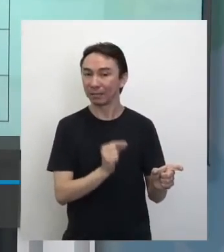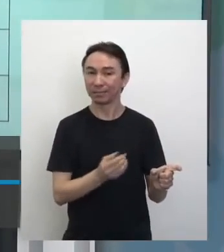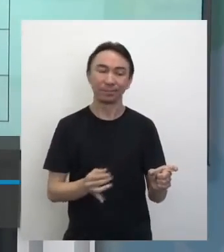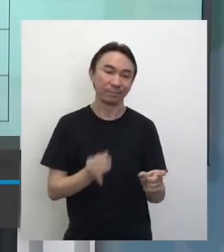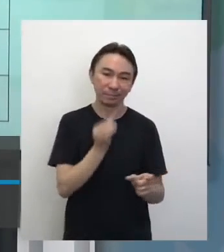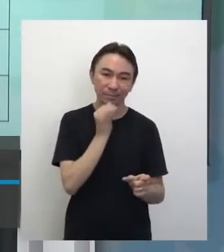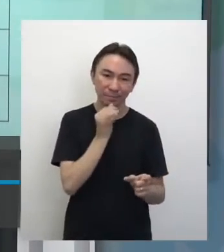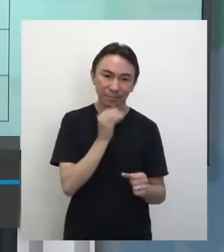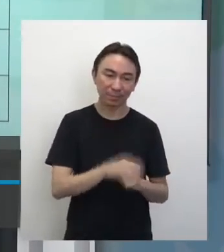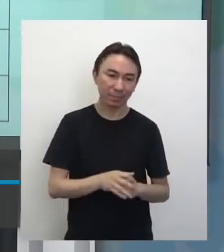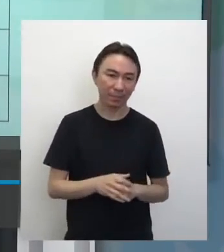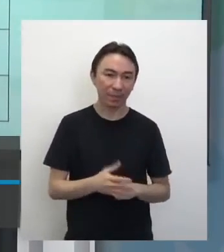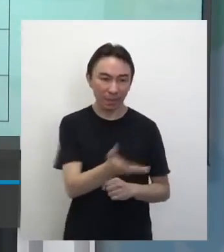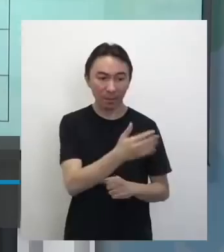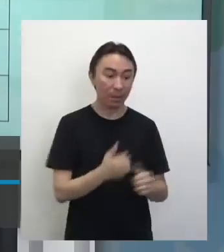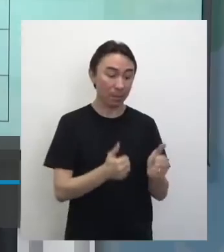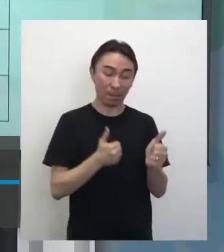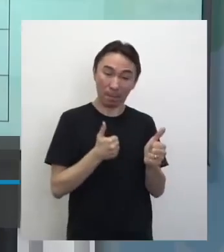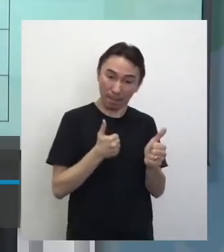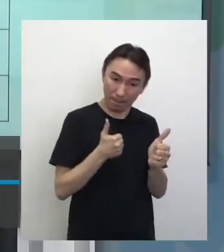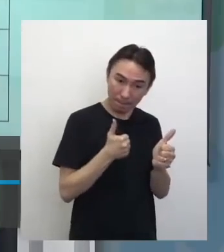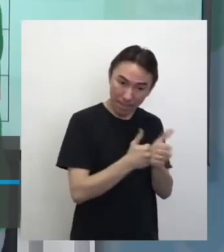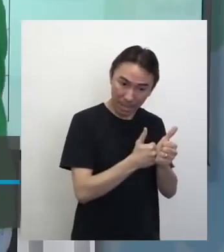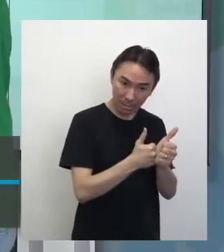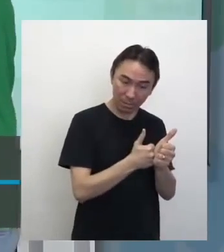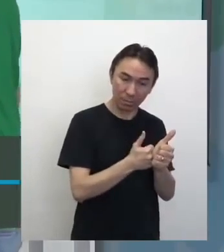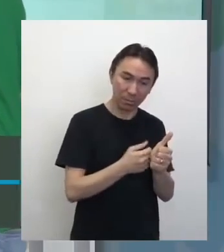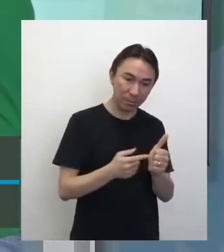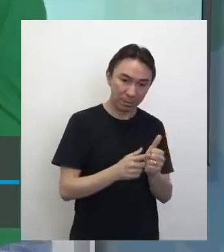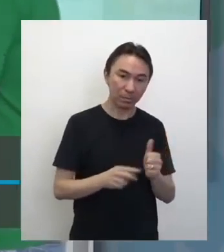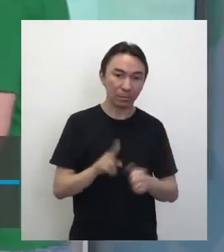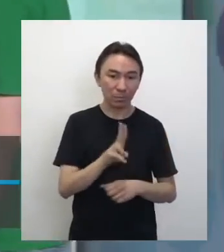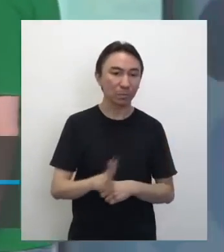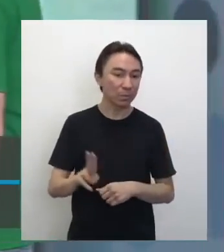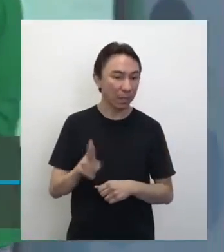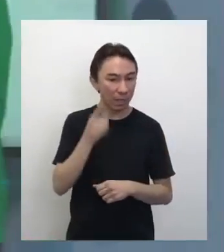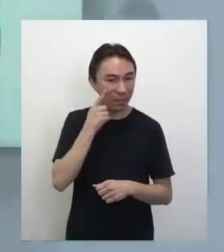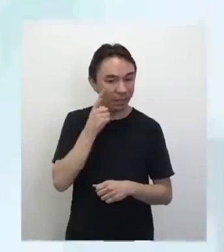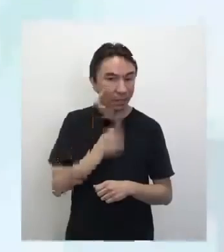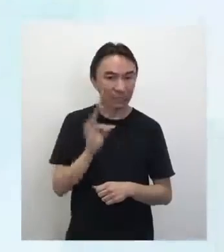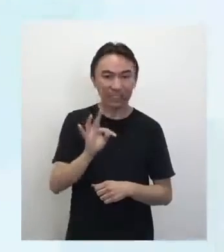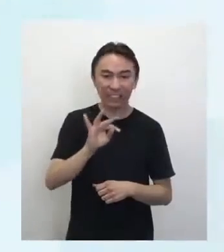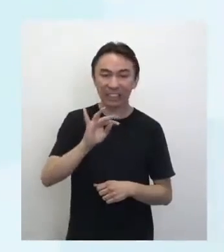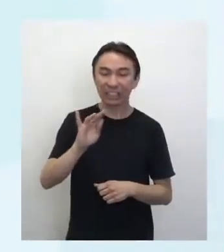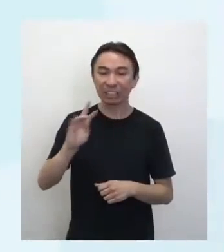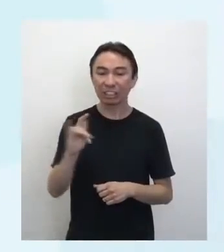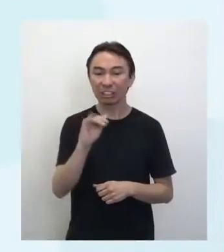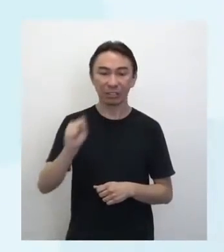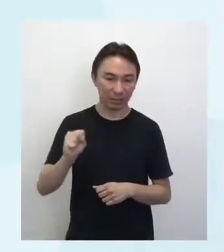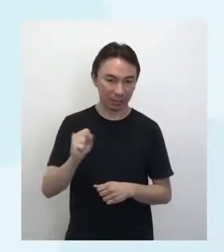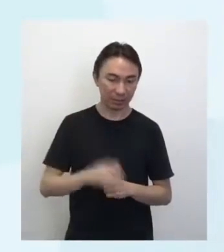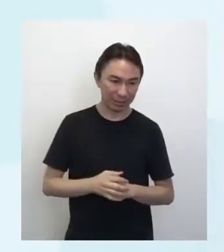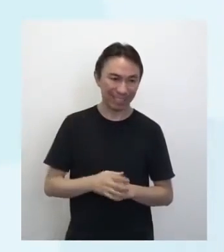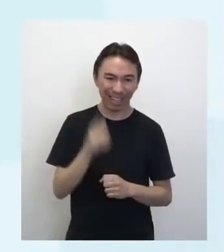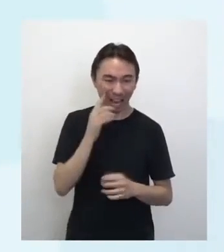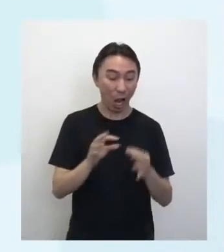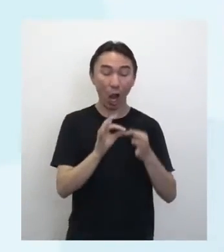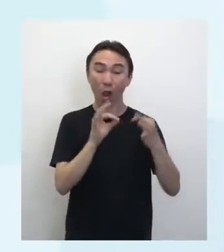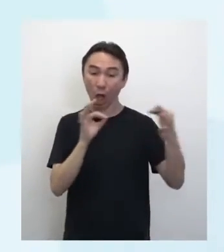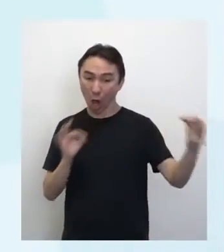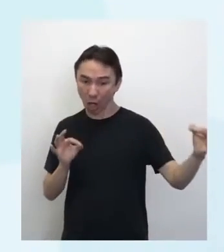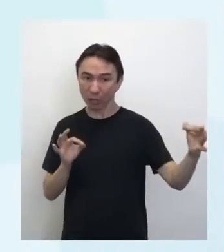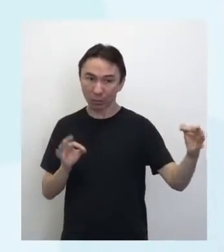perguntar então para falar de que tá perto a gente vai usar ou vezes e se a coisa estiver longe a gente vai usar o Zé